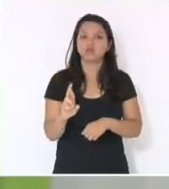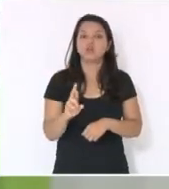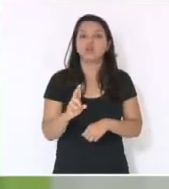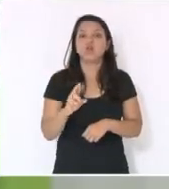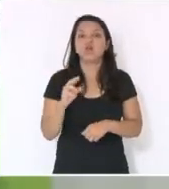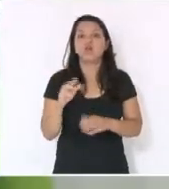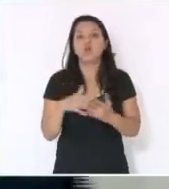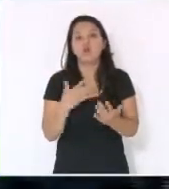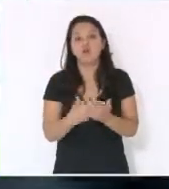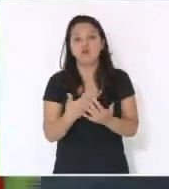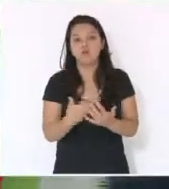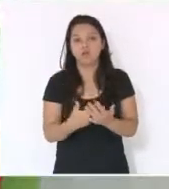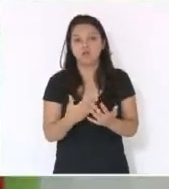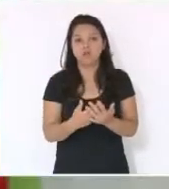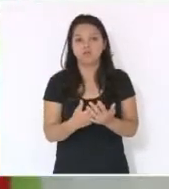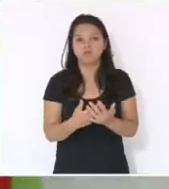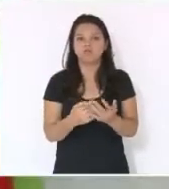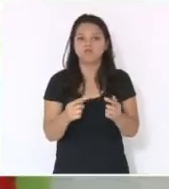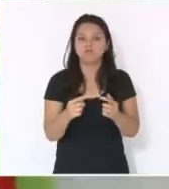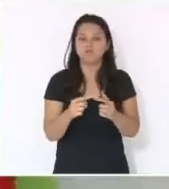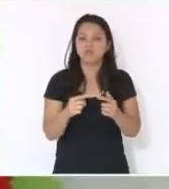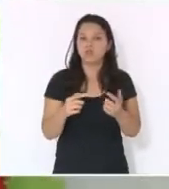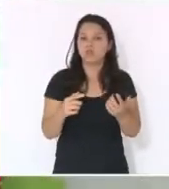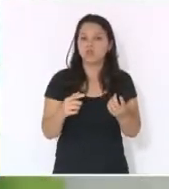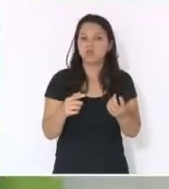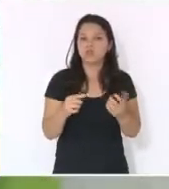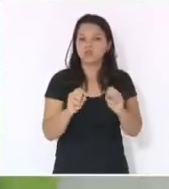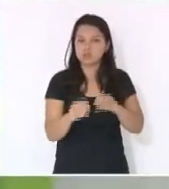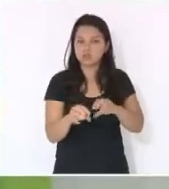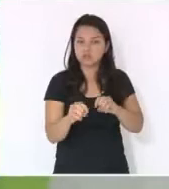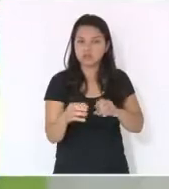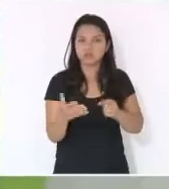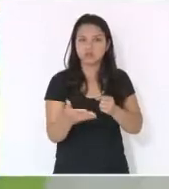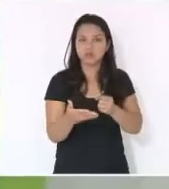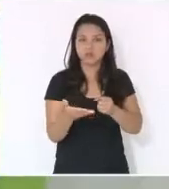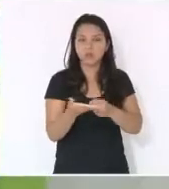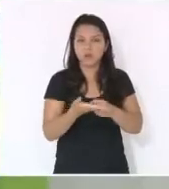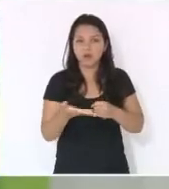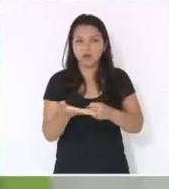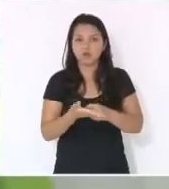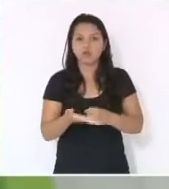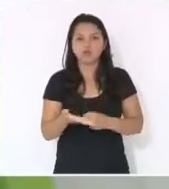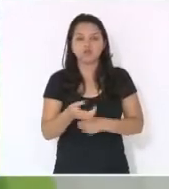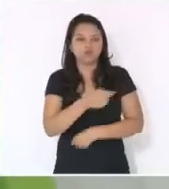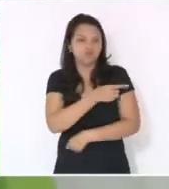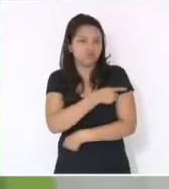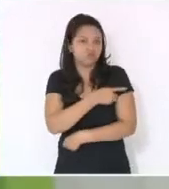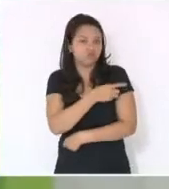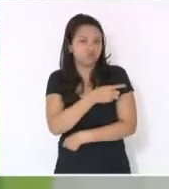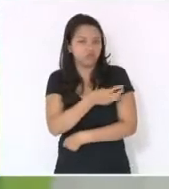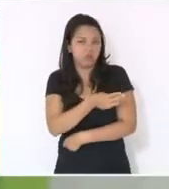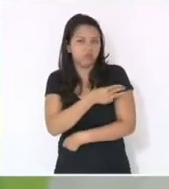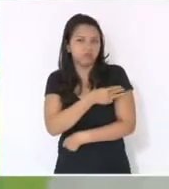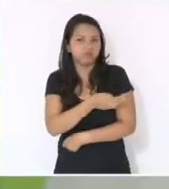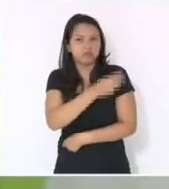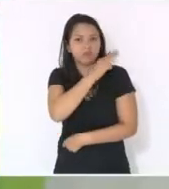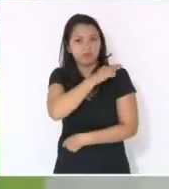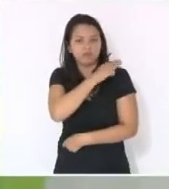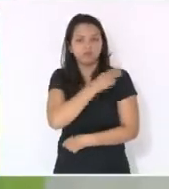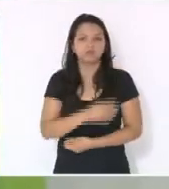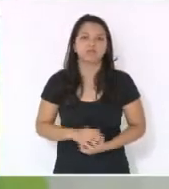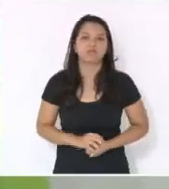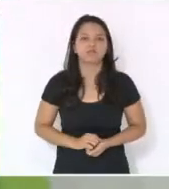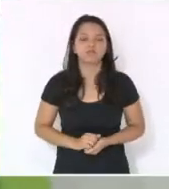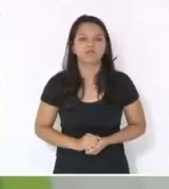e fundamental. São mais de 10 mil alunos frequentando diariamente as salas de